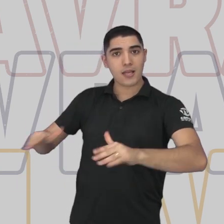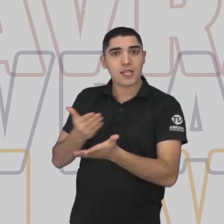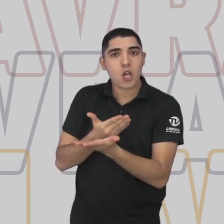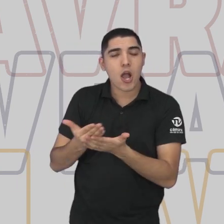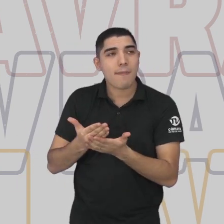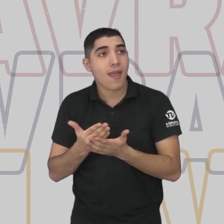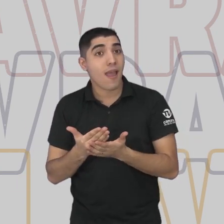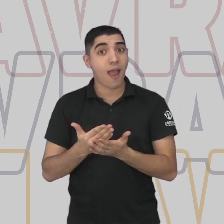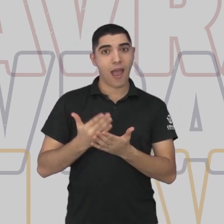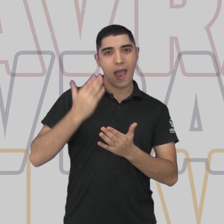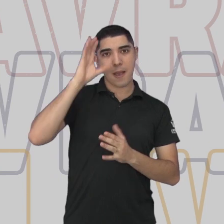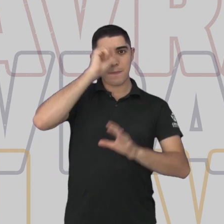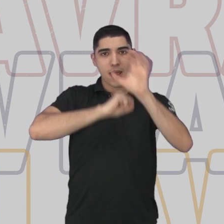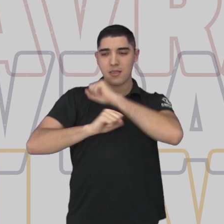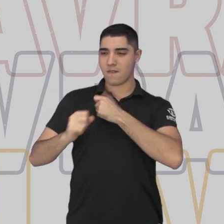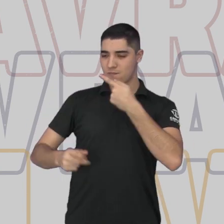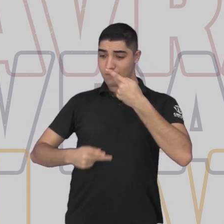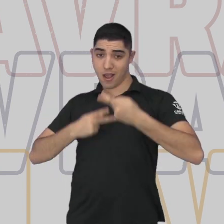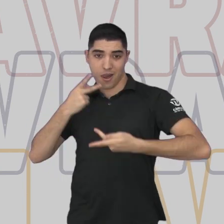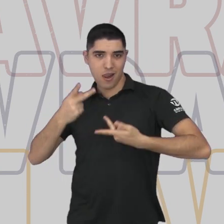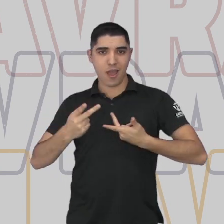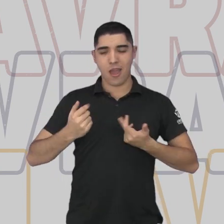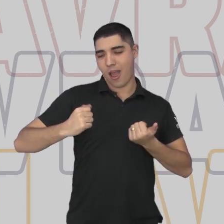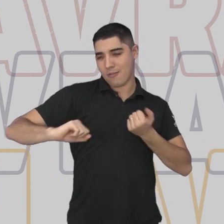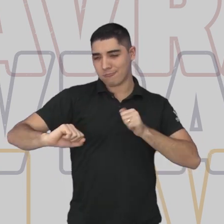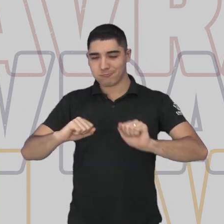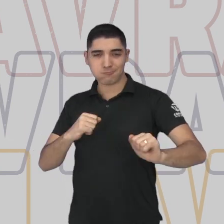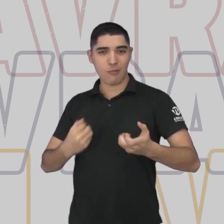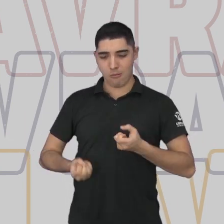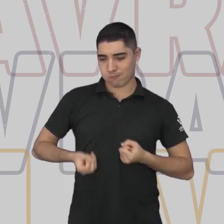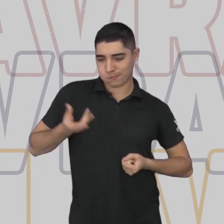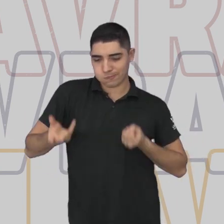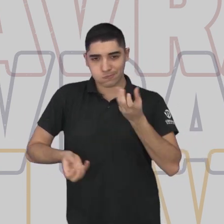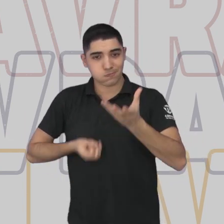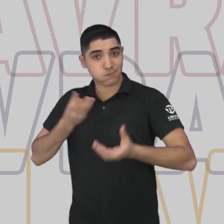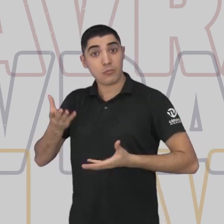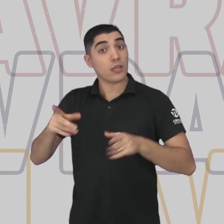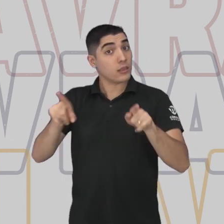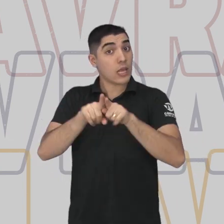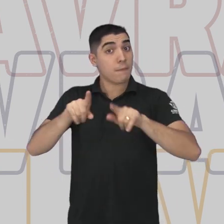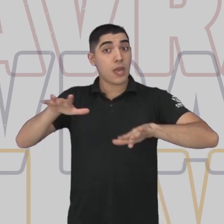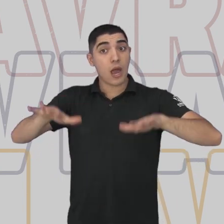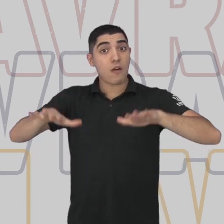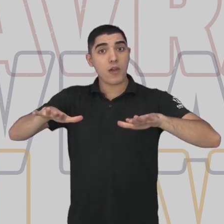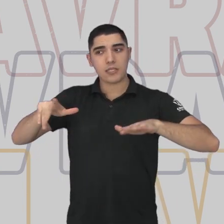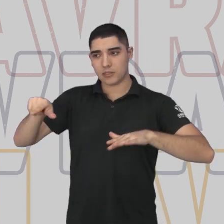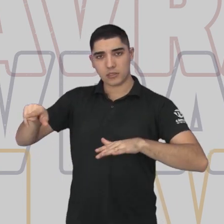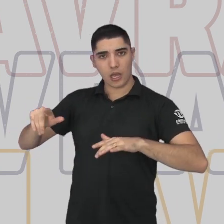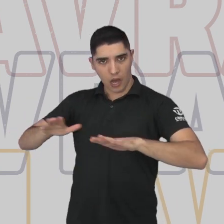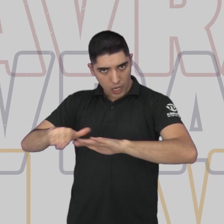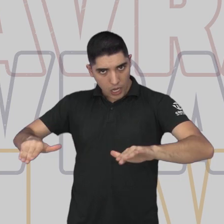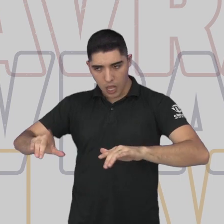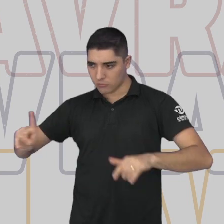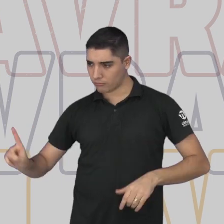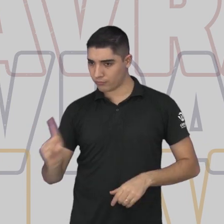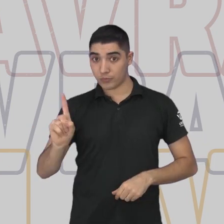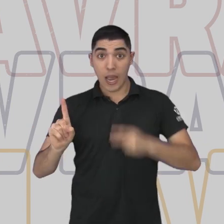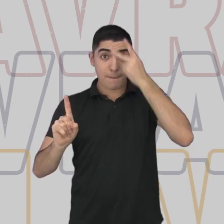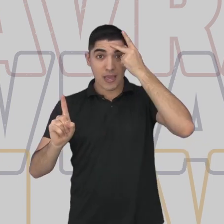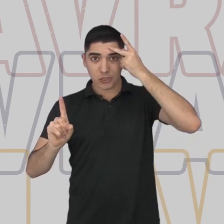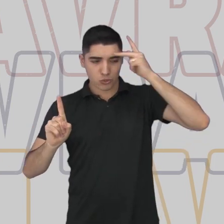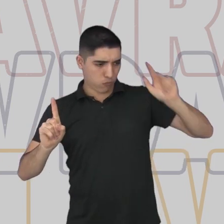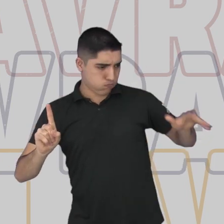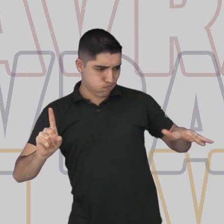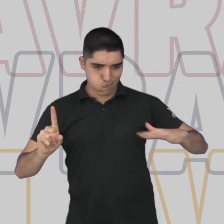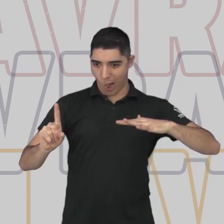começa a expressar, aprender a falar e, às vezes, falar até em público, né? Porque, às vezes, as pessoas hoje têm